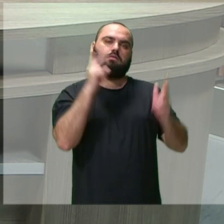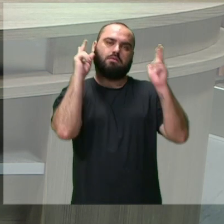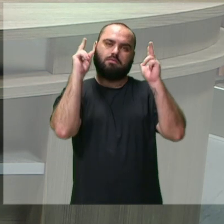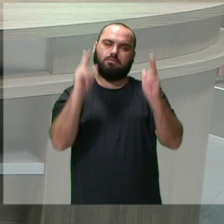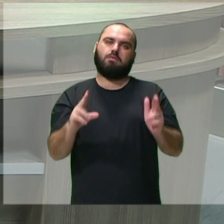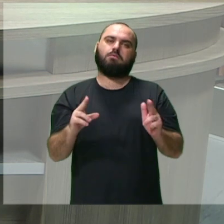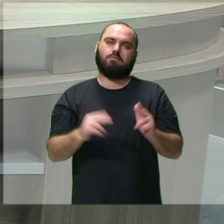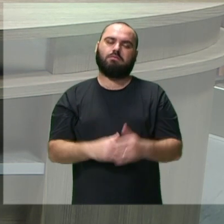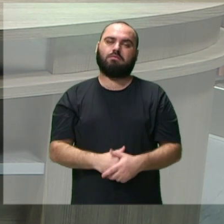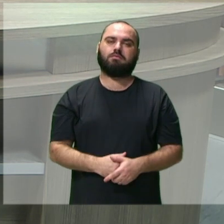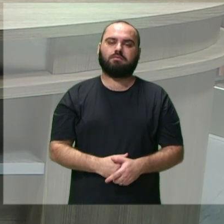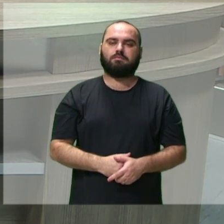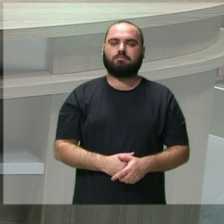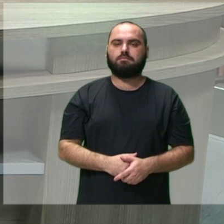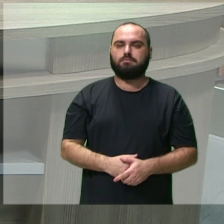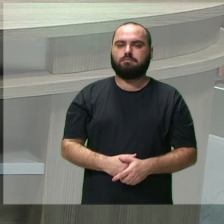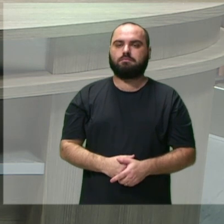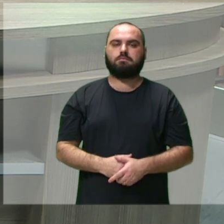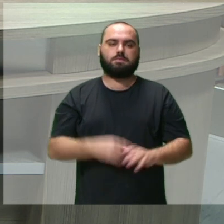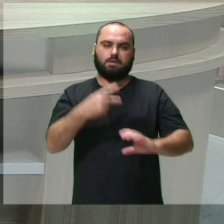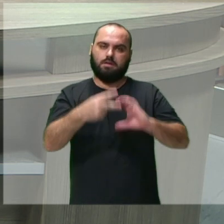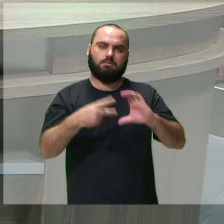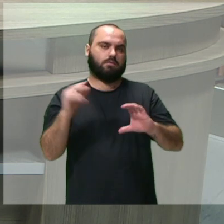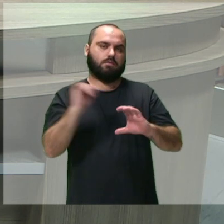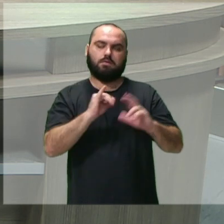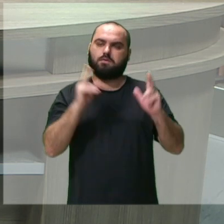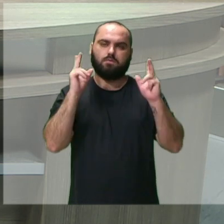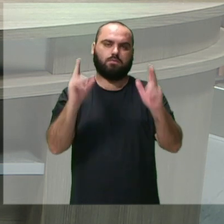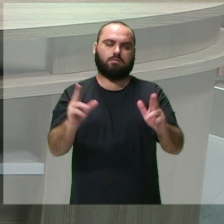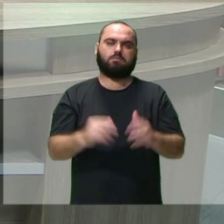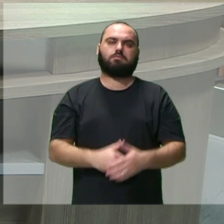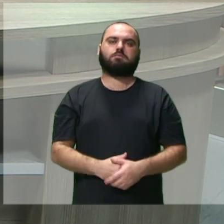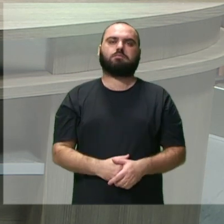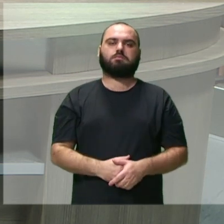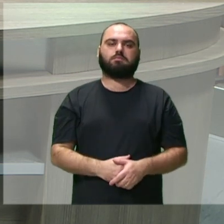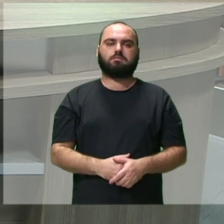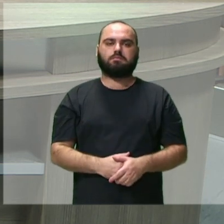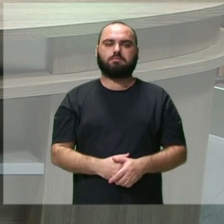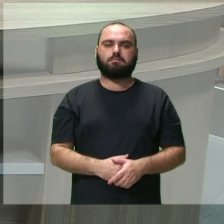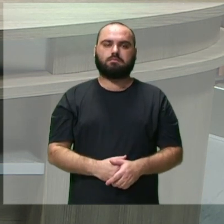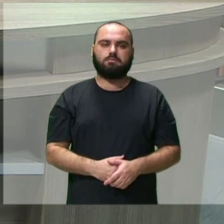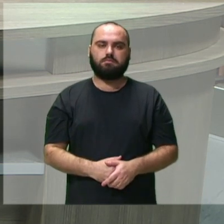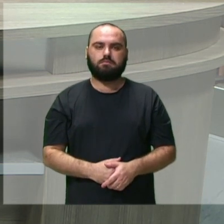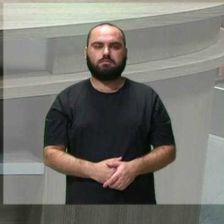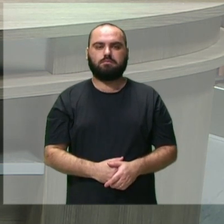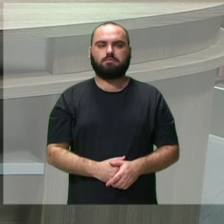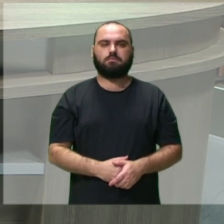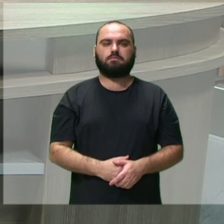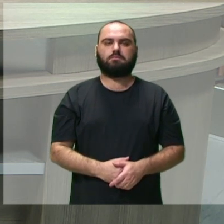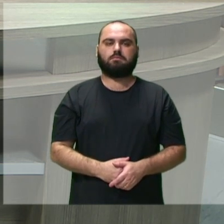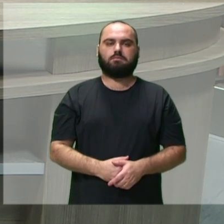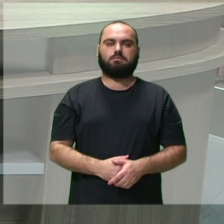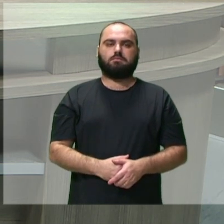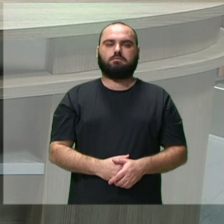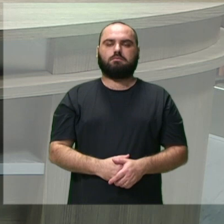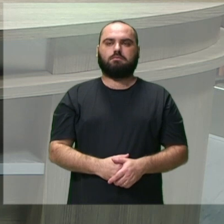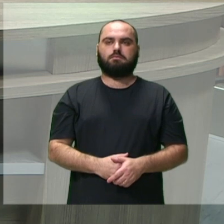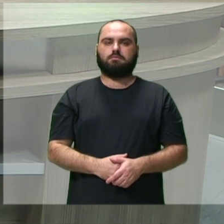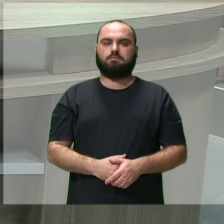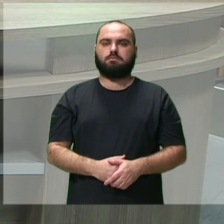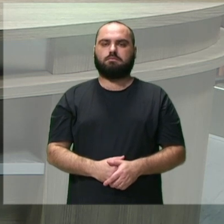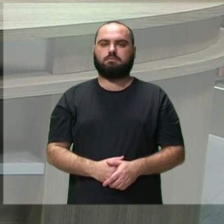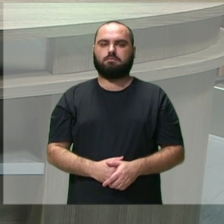o caso da Câmara de Vereadores. E esse olhar para a posteridade é uma coisa